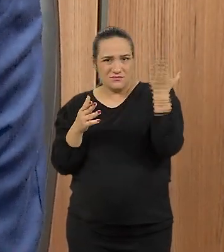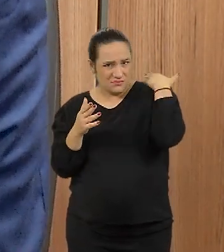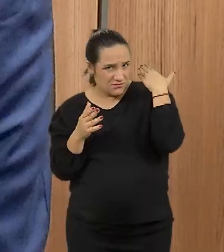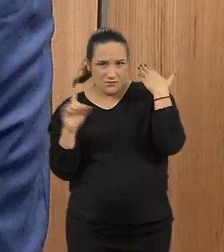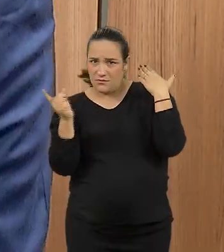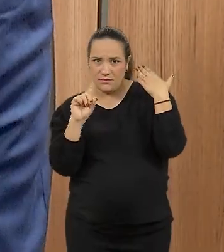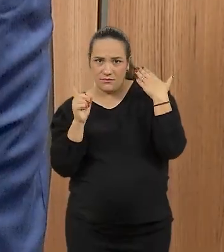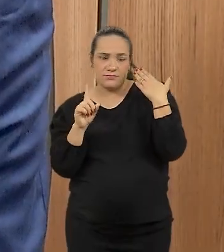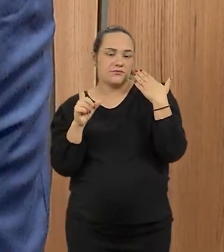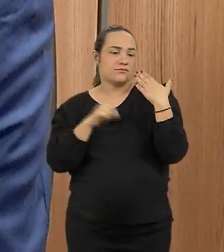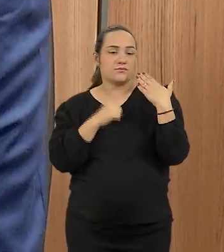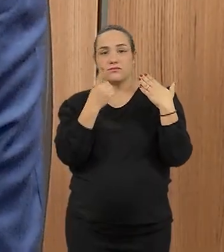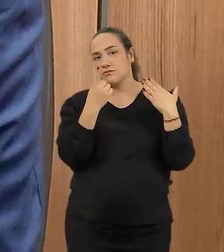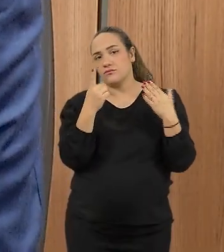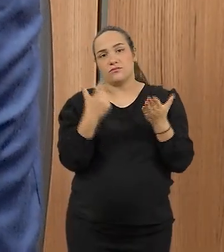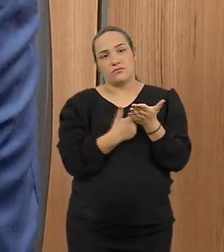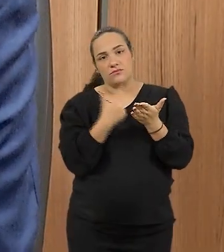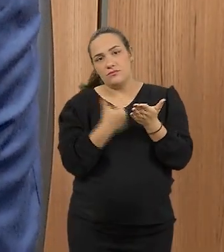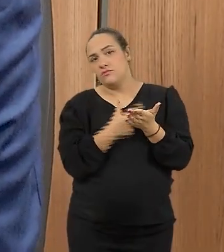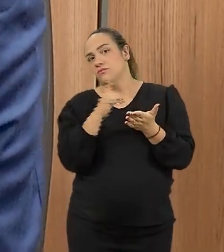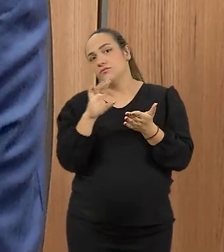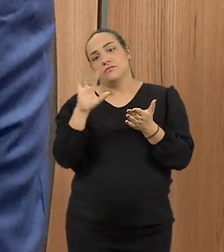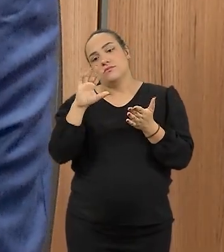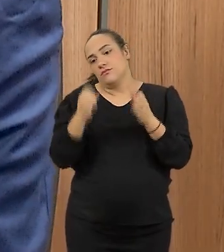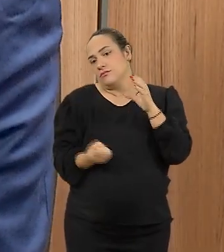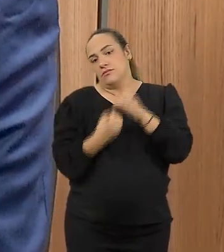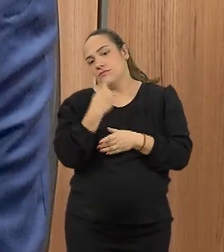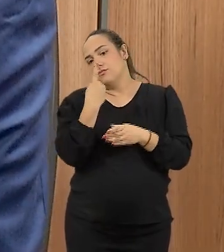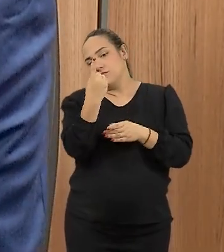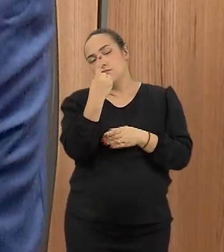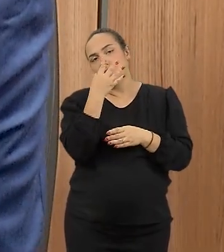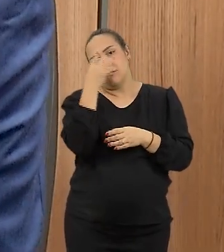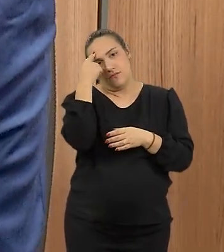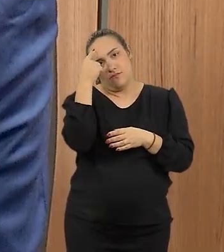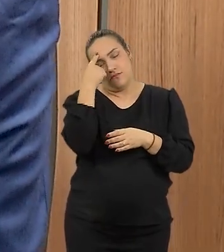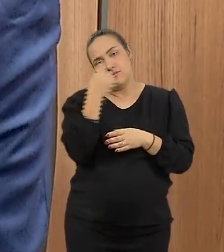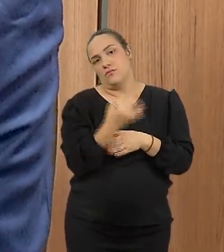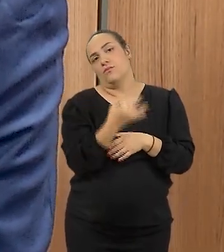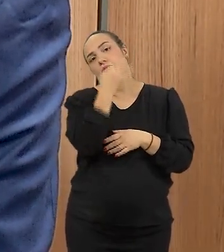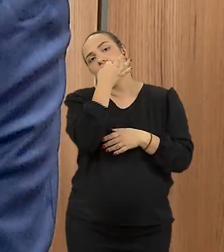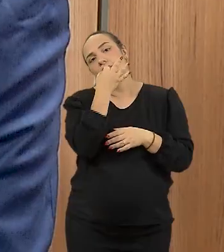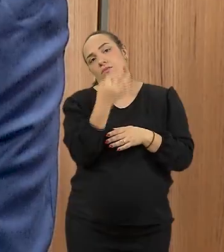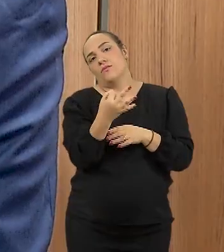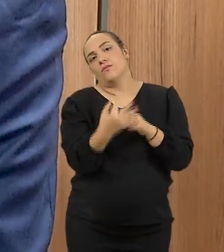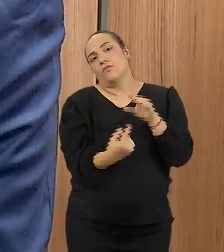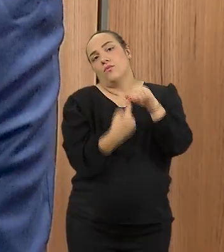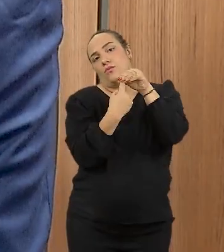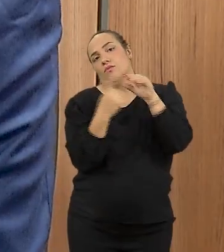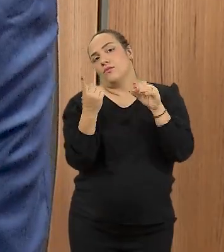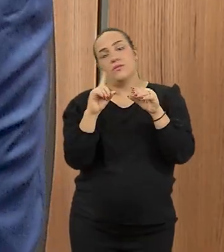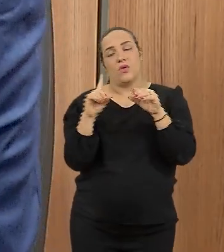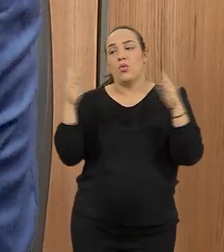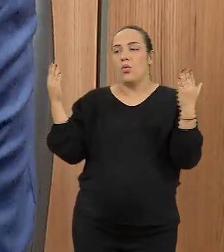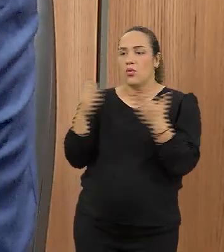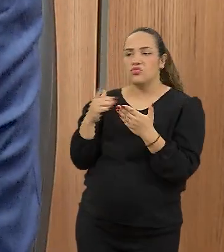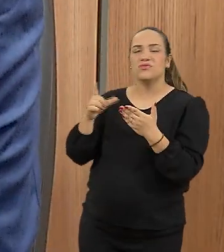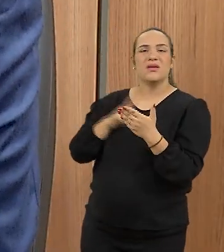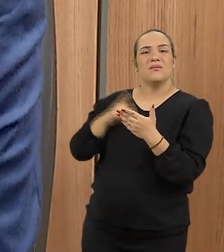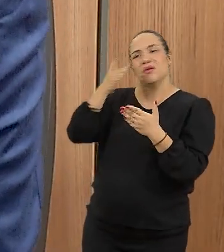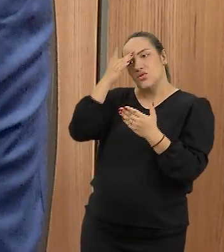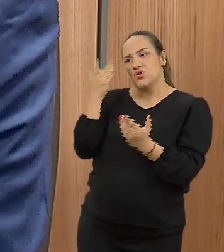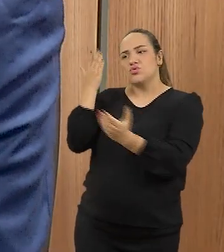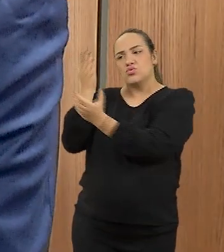de antigamente, que formavam aqueles seus institutos, deixavam as suas ideias condensadas numa obra única. Hoje há muito